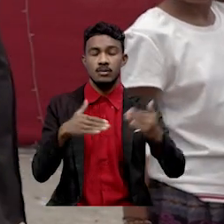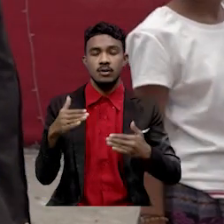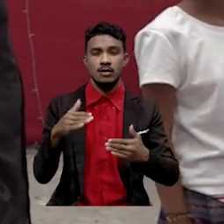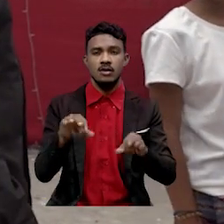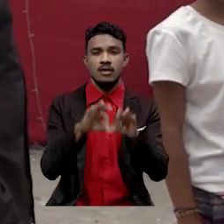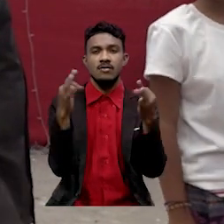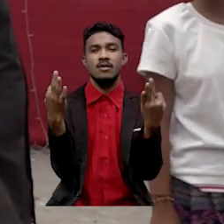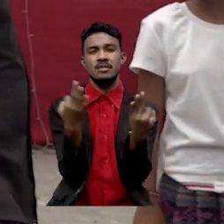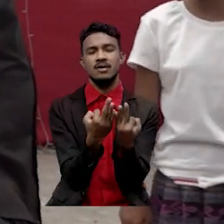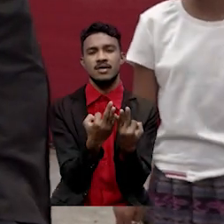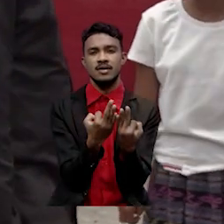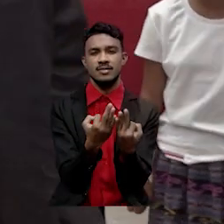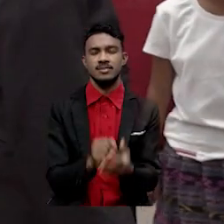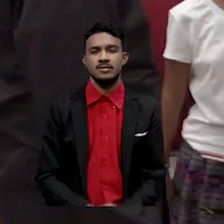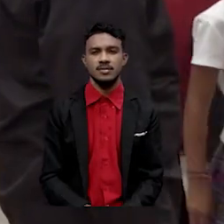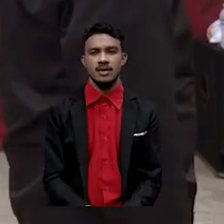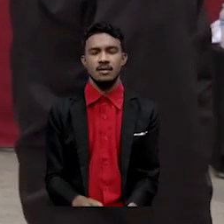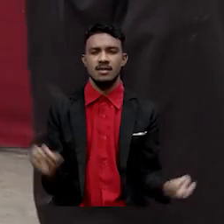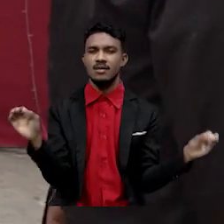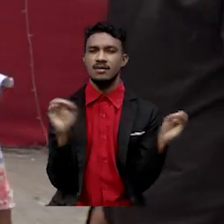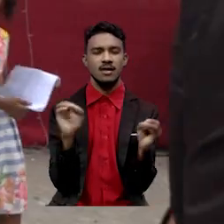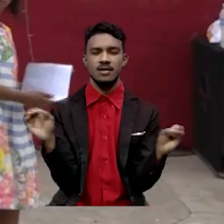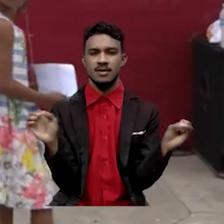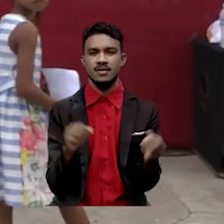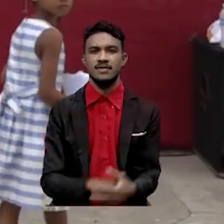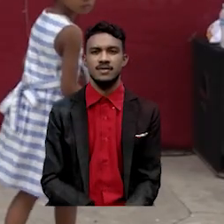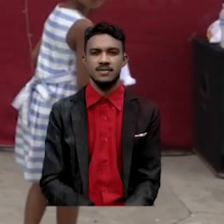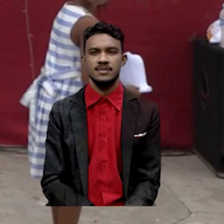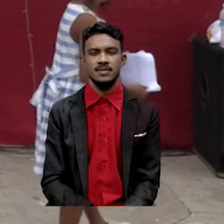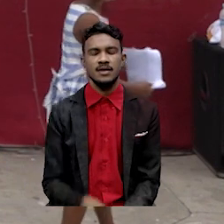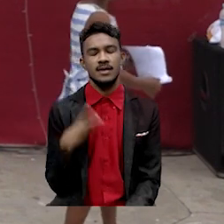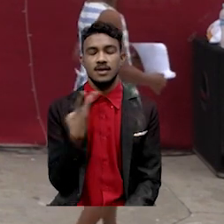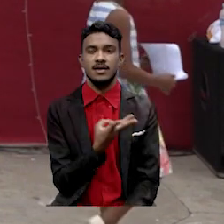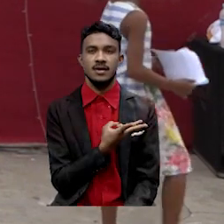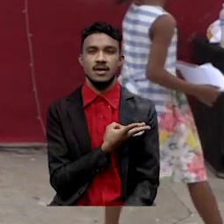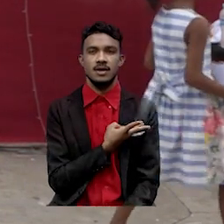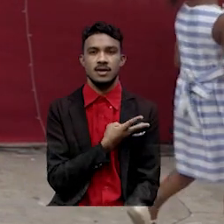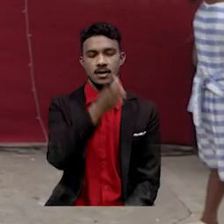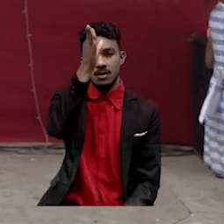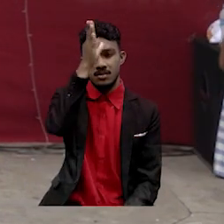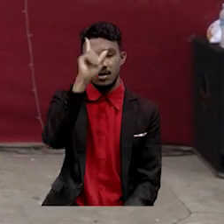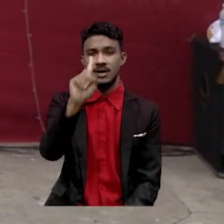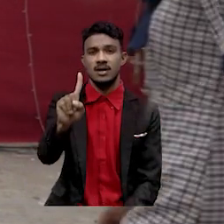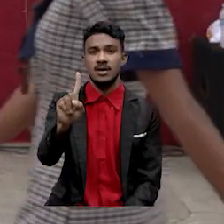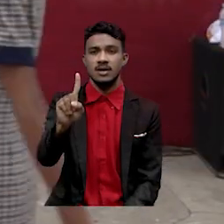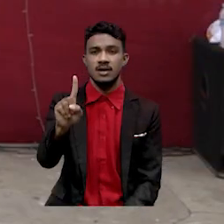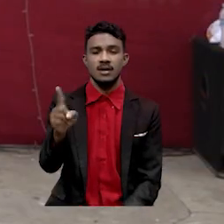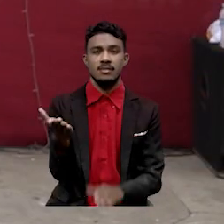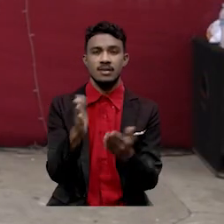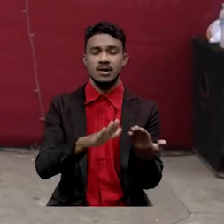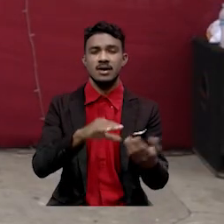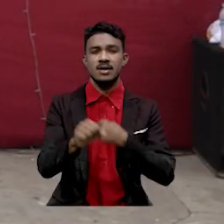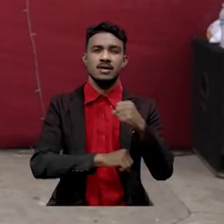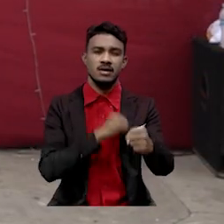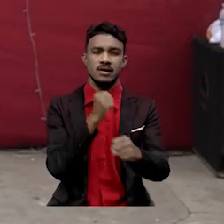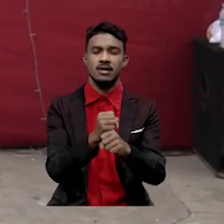Roma la favorece. E tem a mani de lá, quando te fulan hira, nem lá, tinha hira, nem